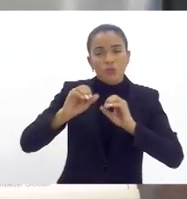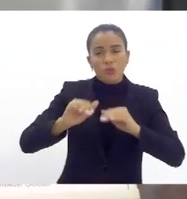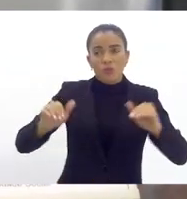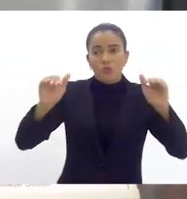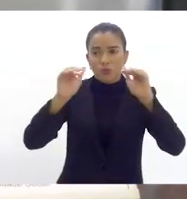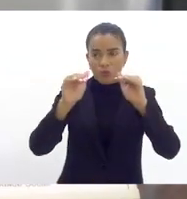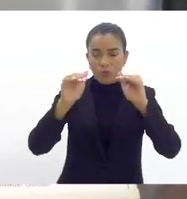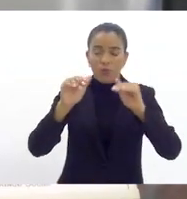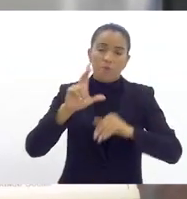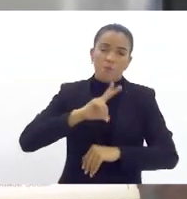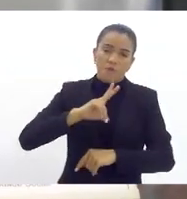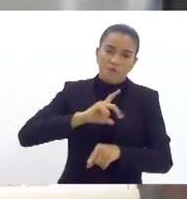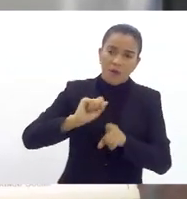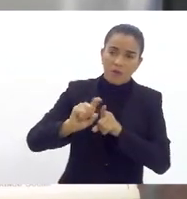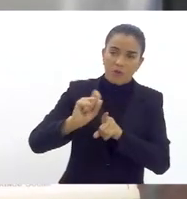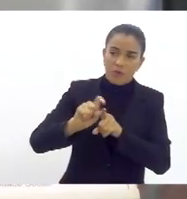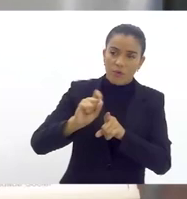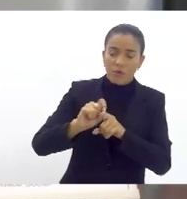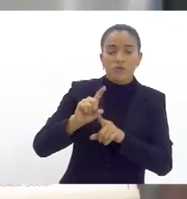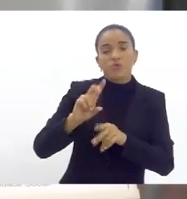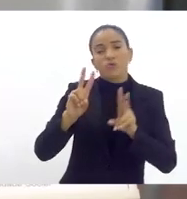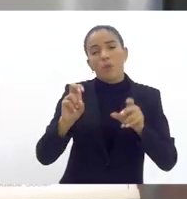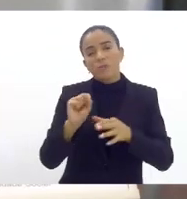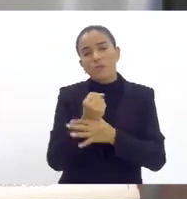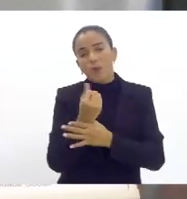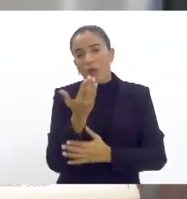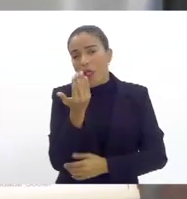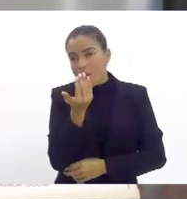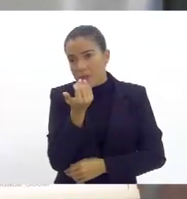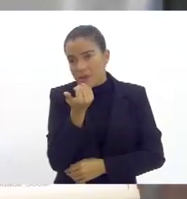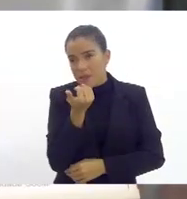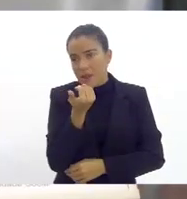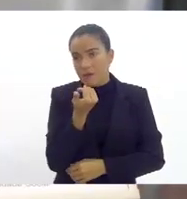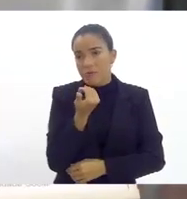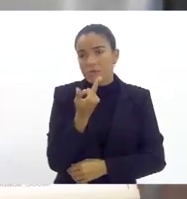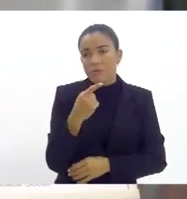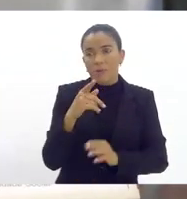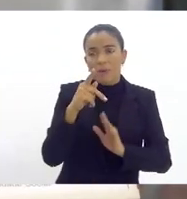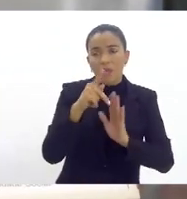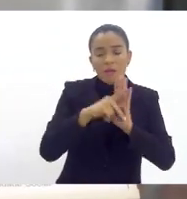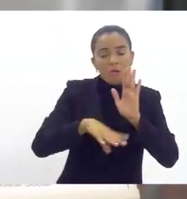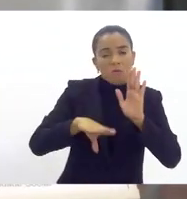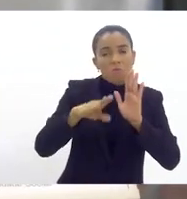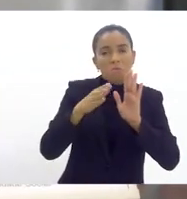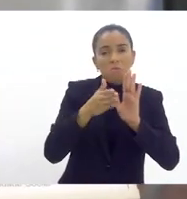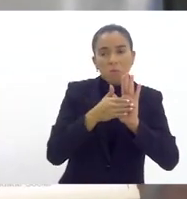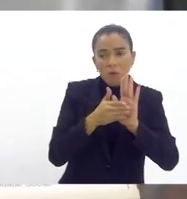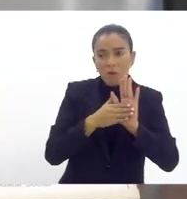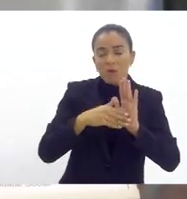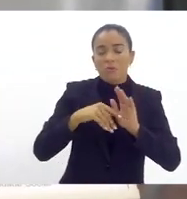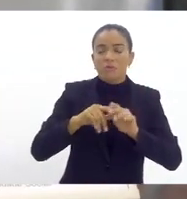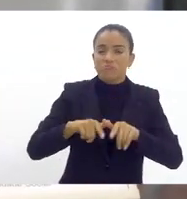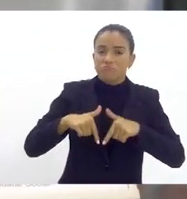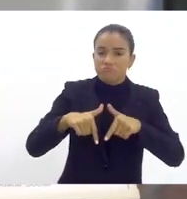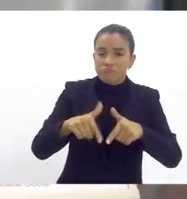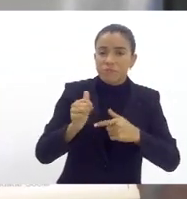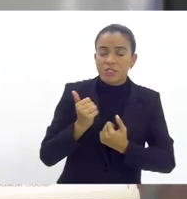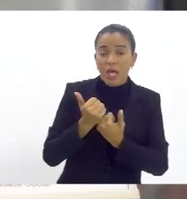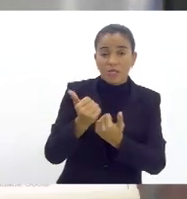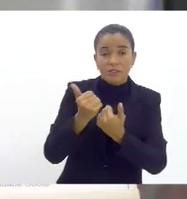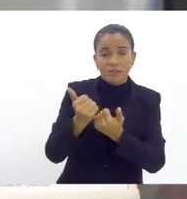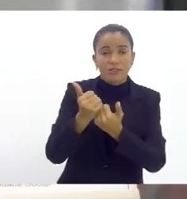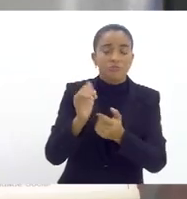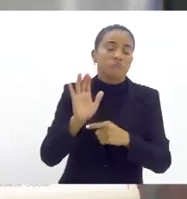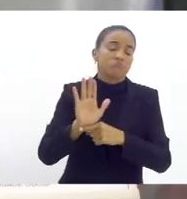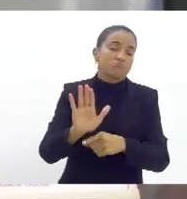é privado sobre segurança alimentar sobre programas estabelecimento de programa de assistente estudantil